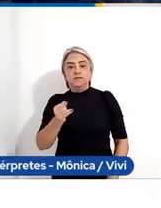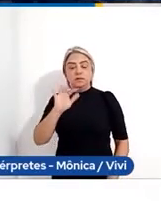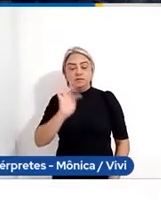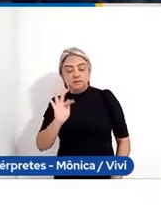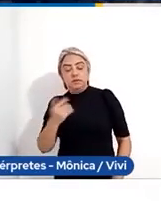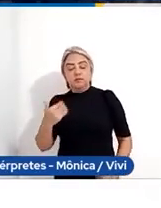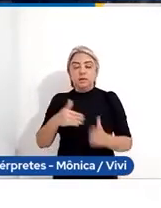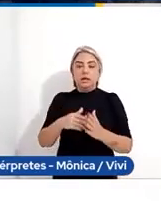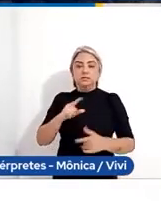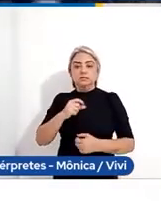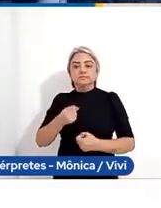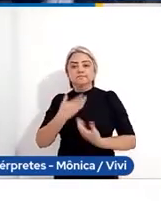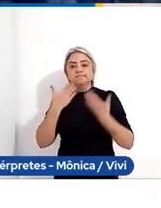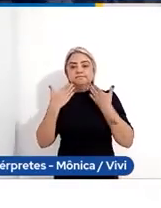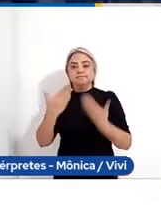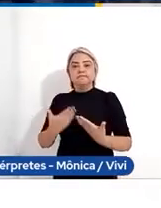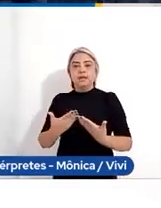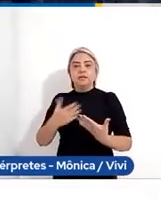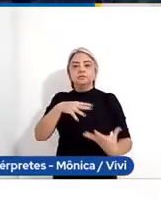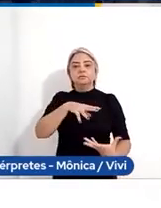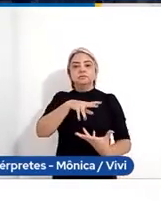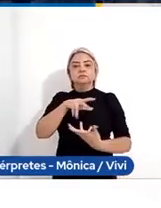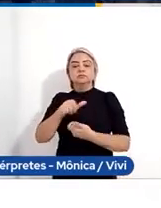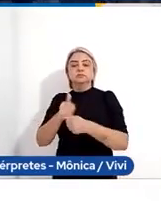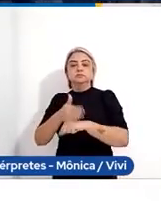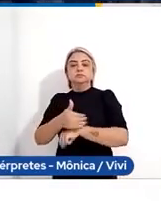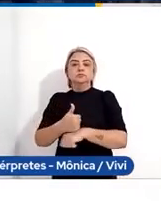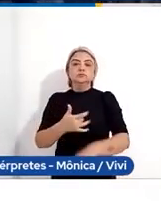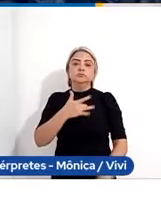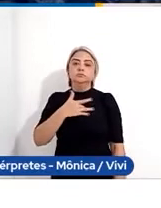uma expressão da assimetria global do acesso à saúde,